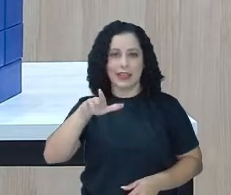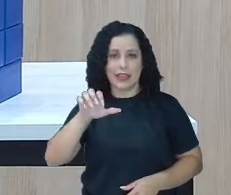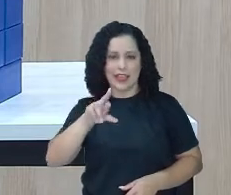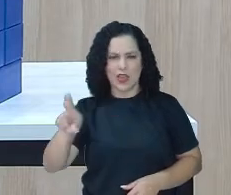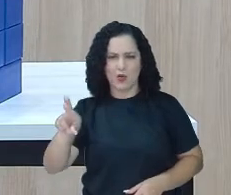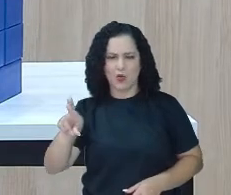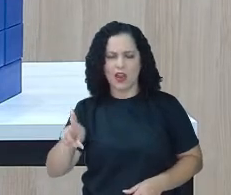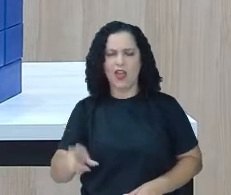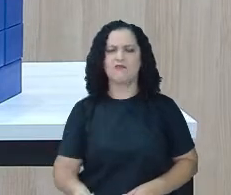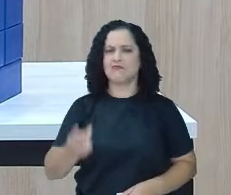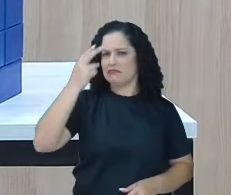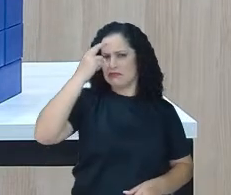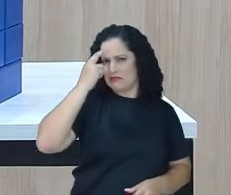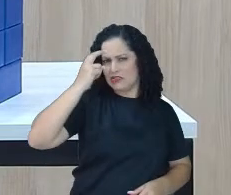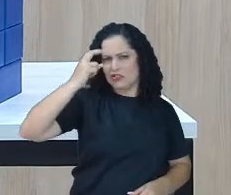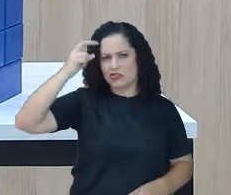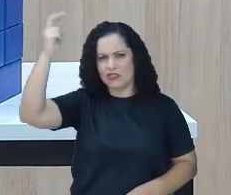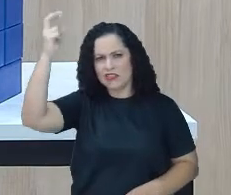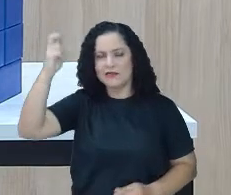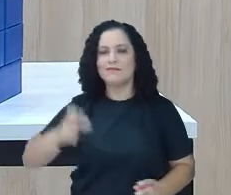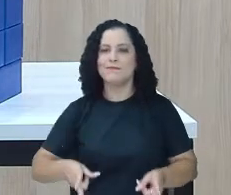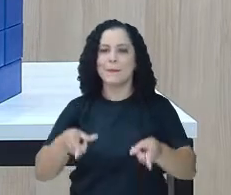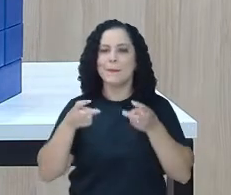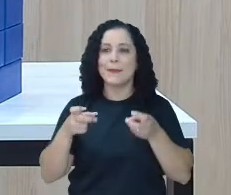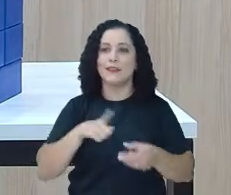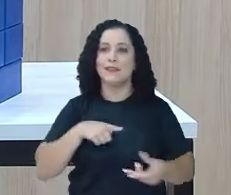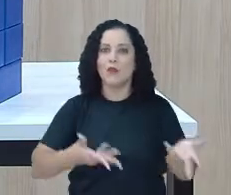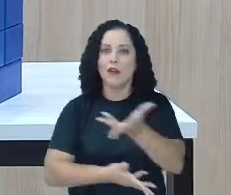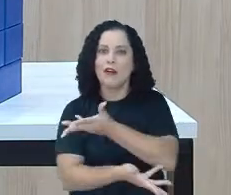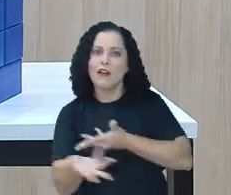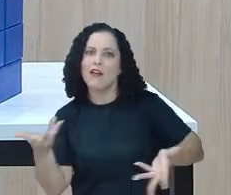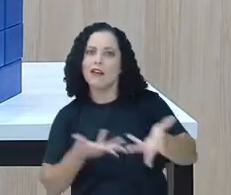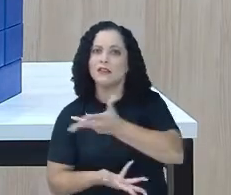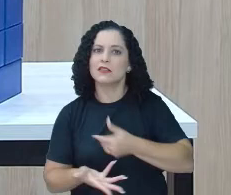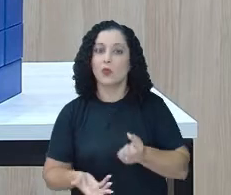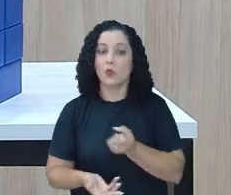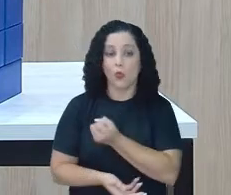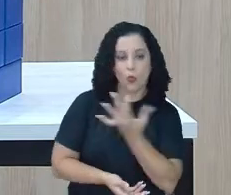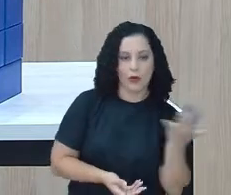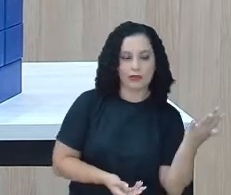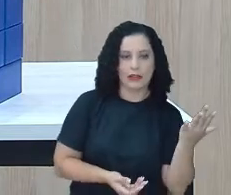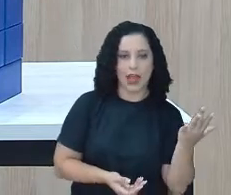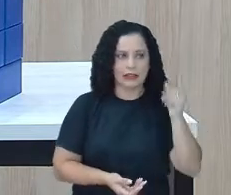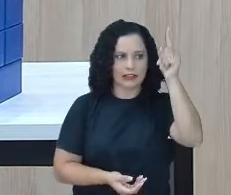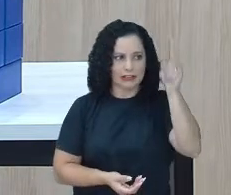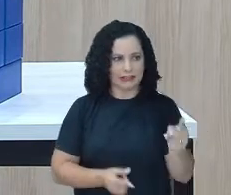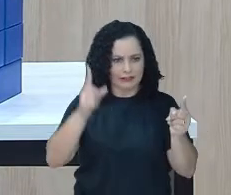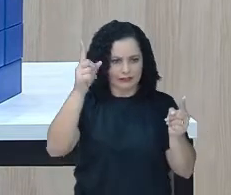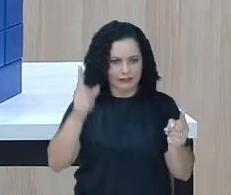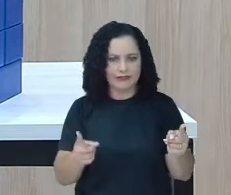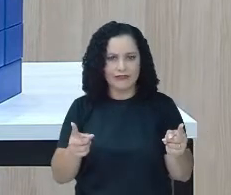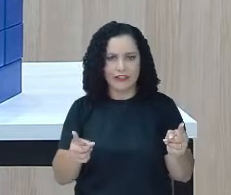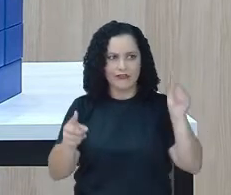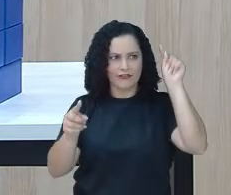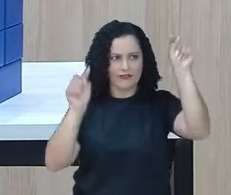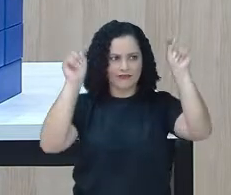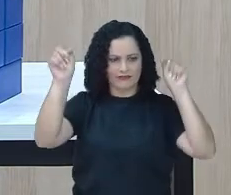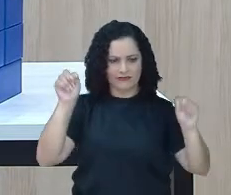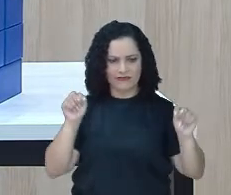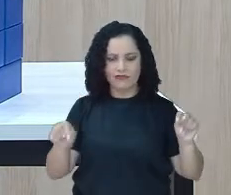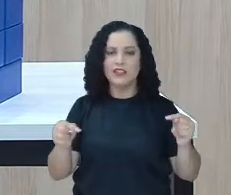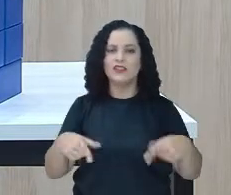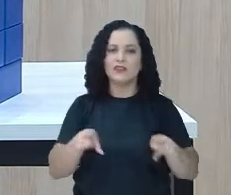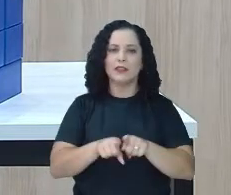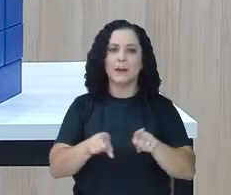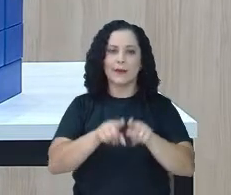ele conseguiu perceber que existia uma relação entre a quantidade de vértices, faces e arestas de poliedros